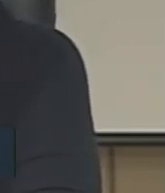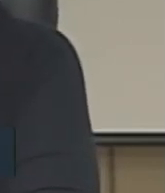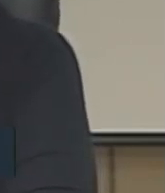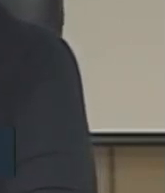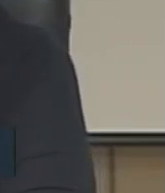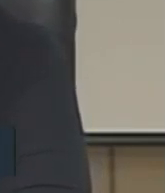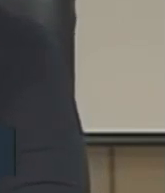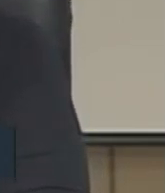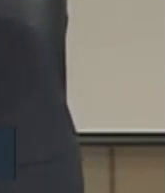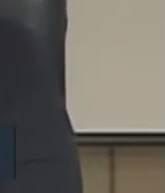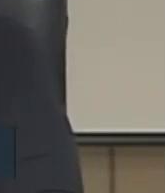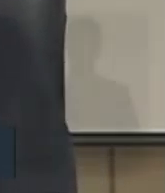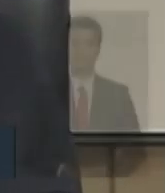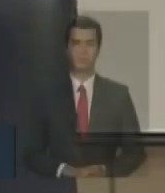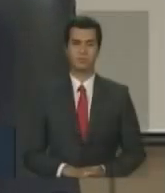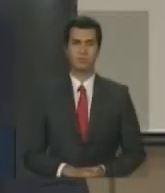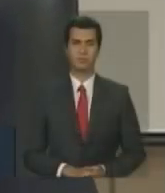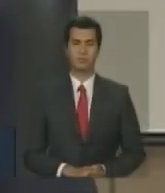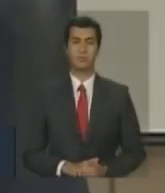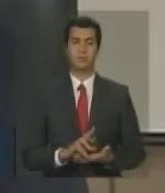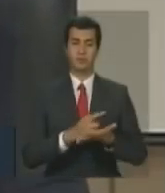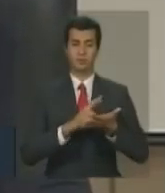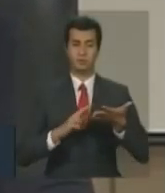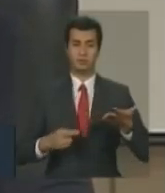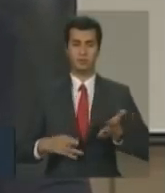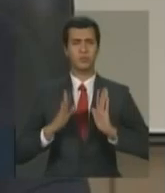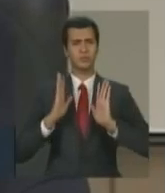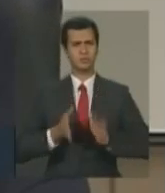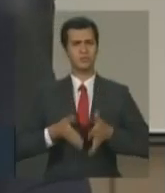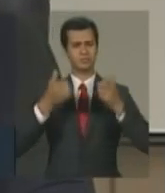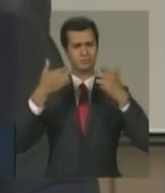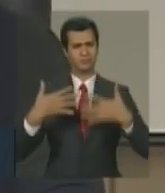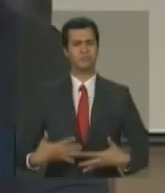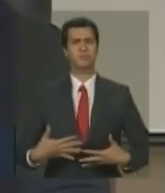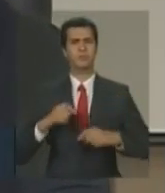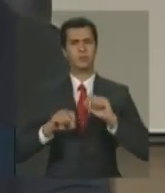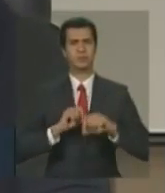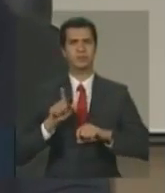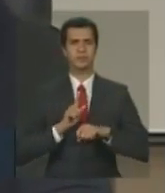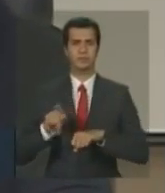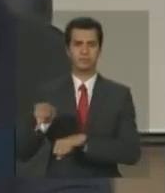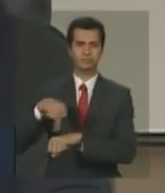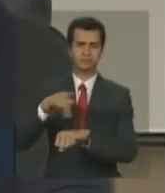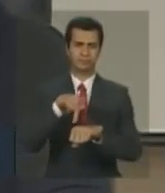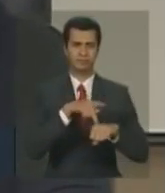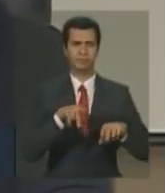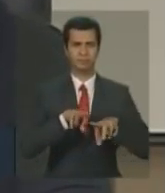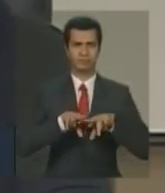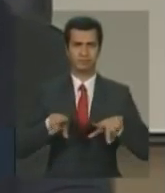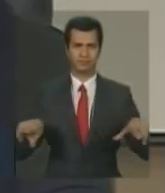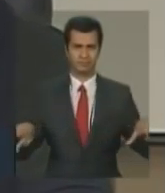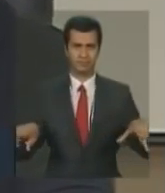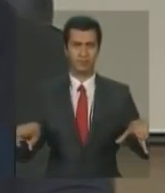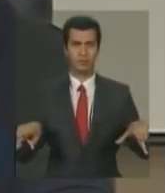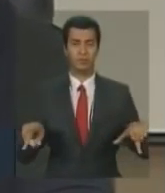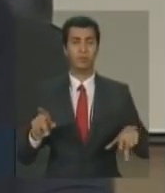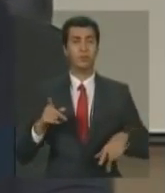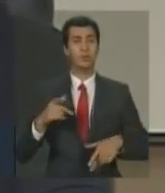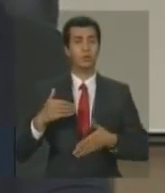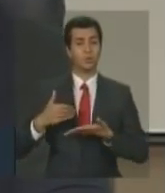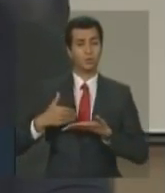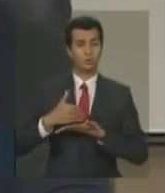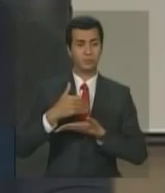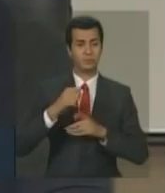faz menção a essas diferenças, né? Então, nós, no início desse ano, já